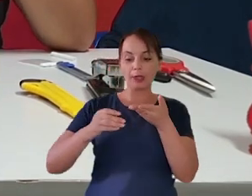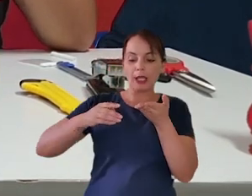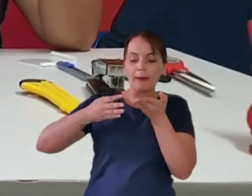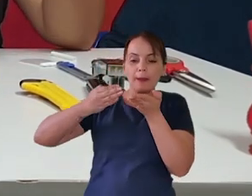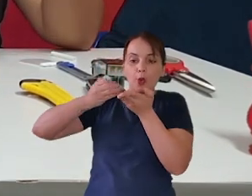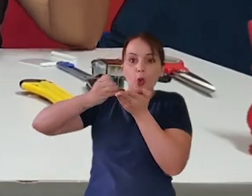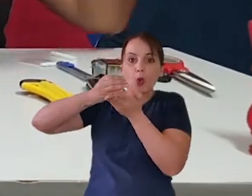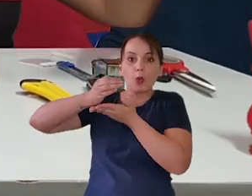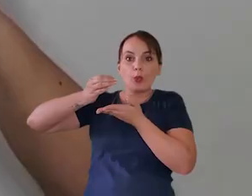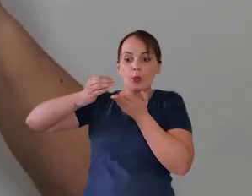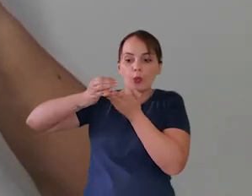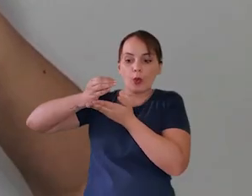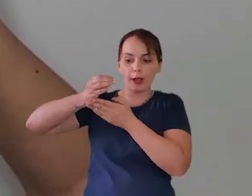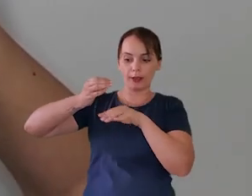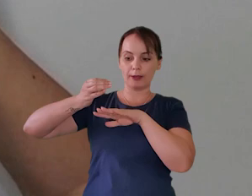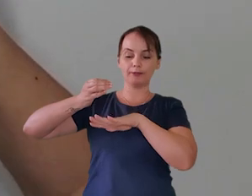o fundo.